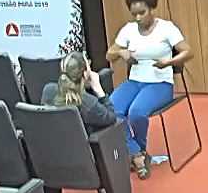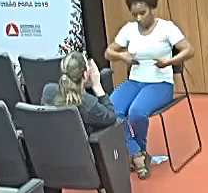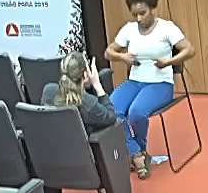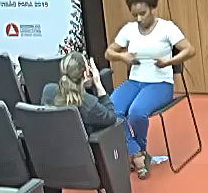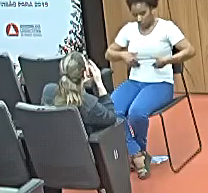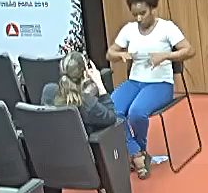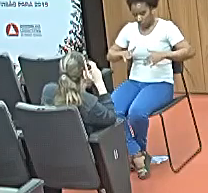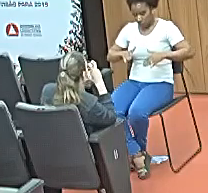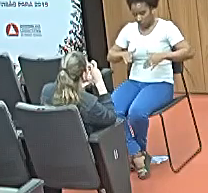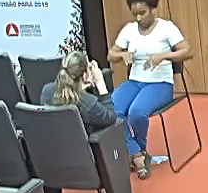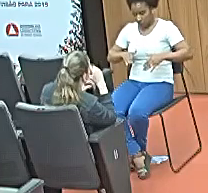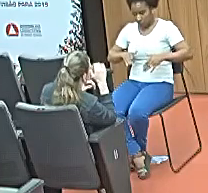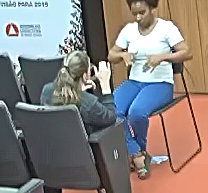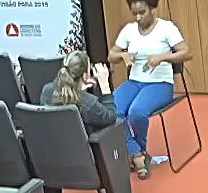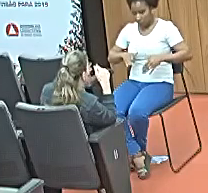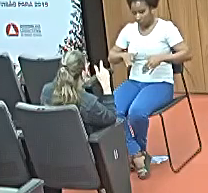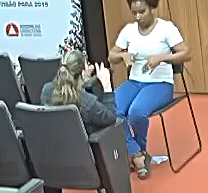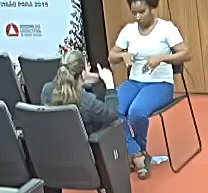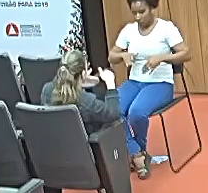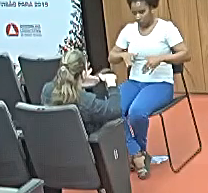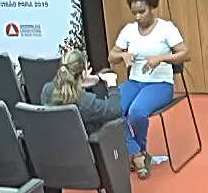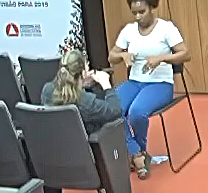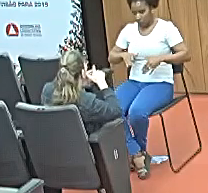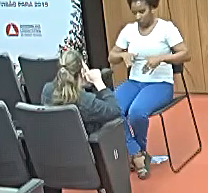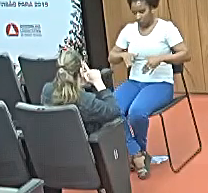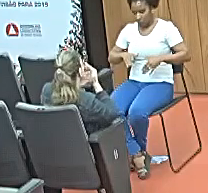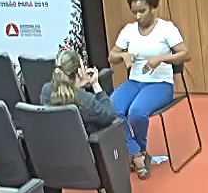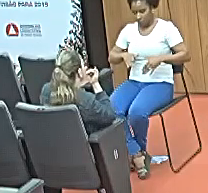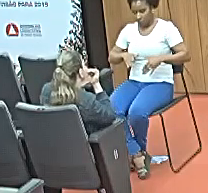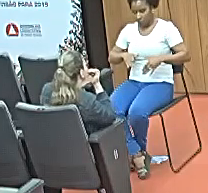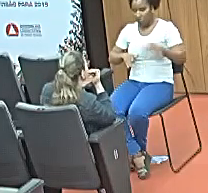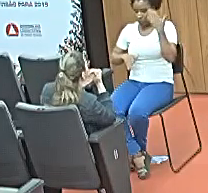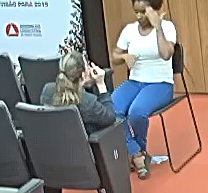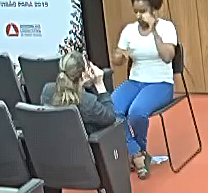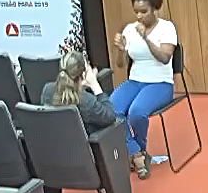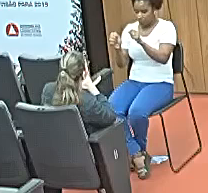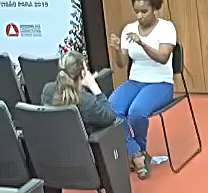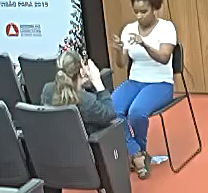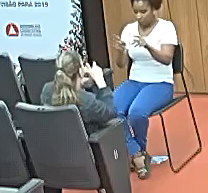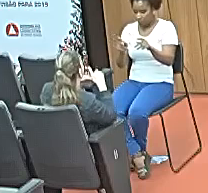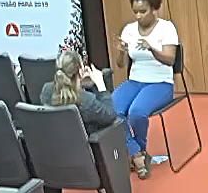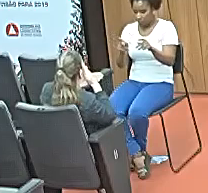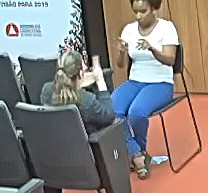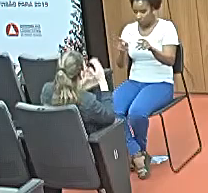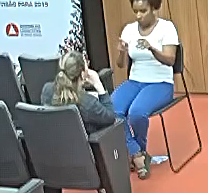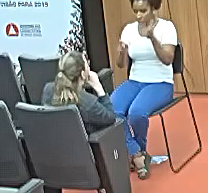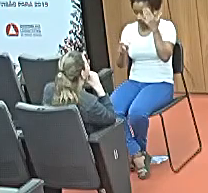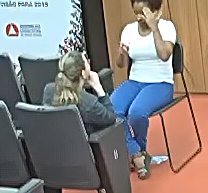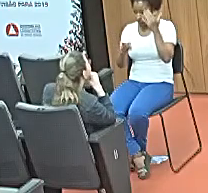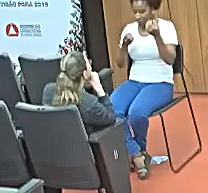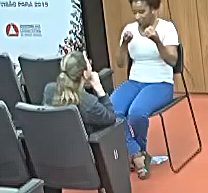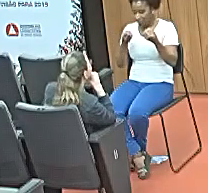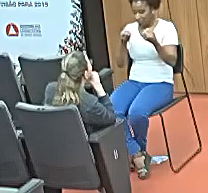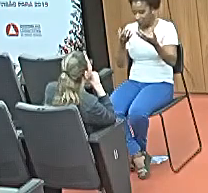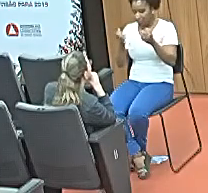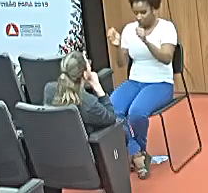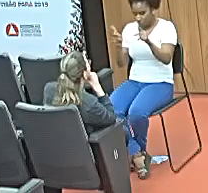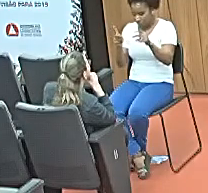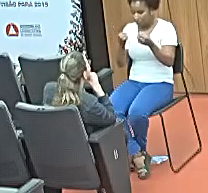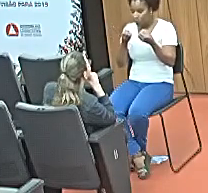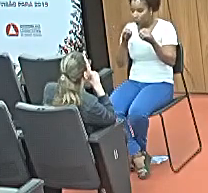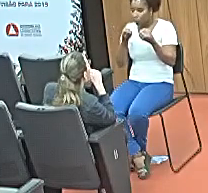boa noite a todos a quem o cumprimento inclusive pela tenacidade está aqui até agora